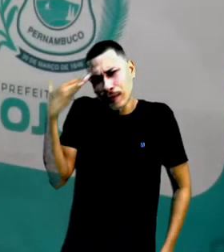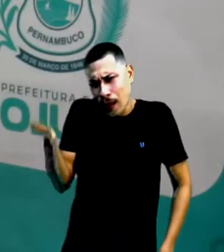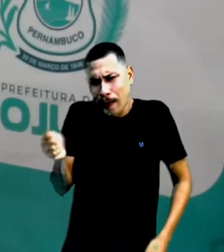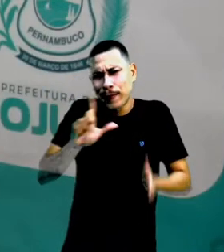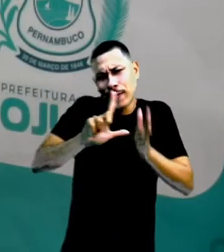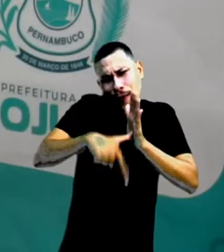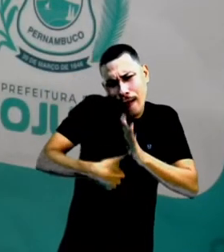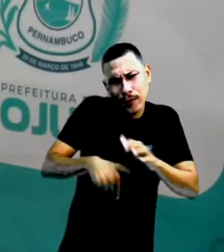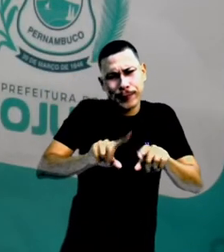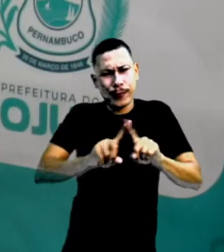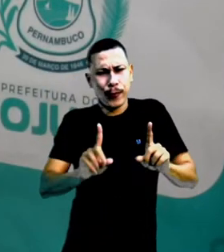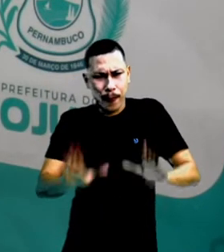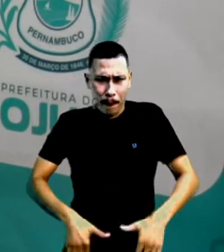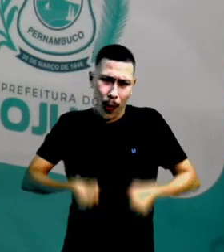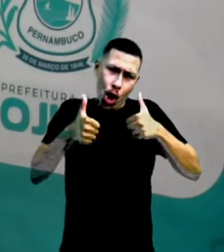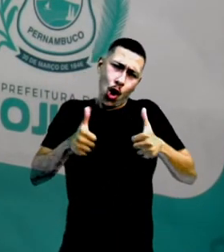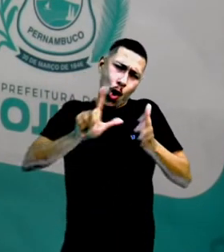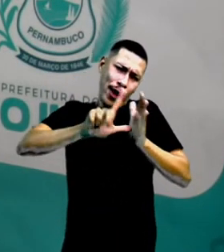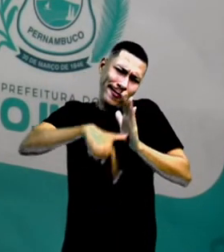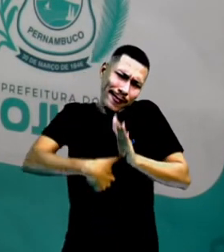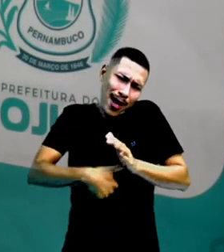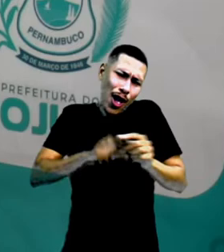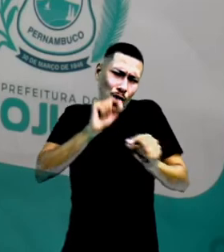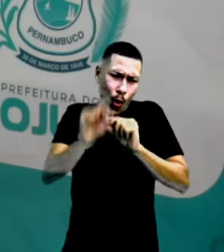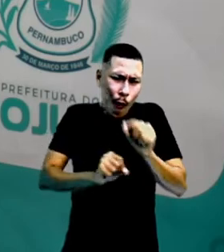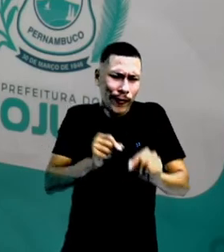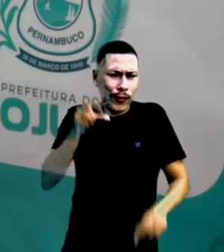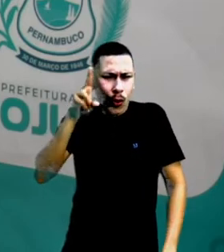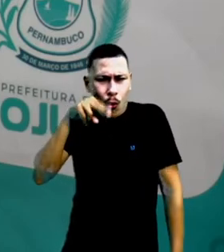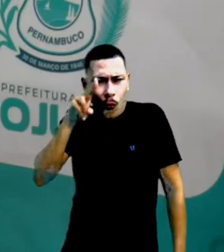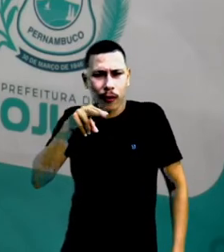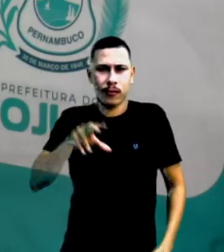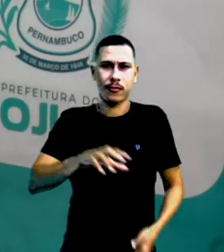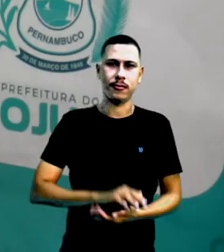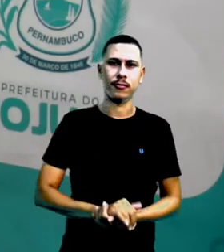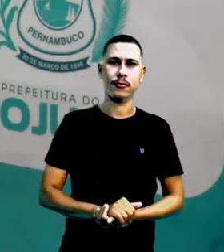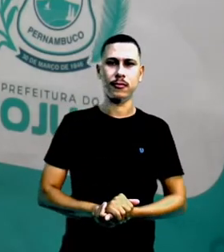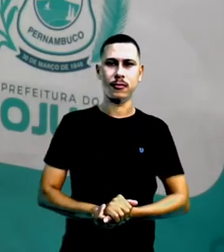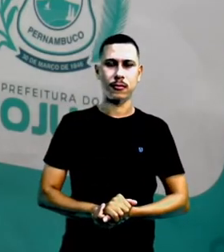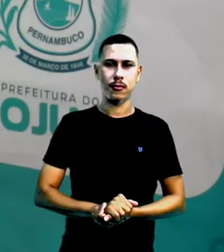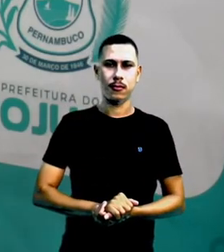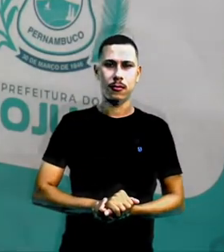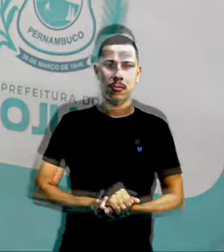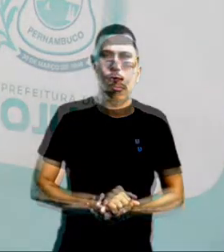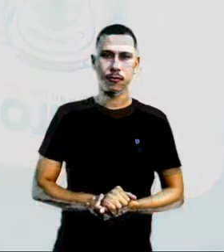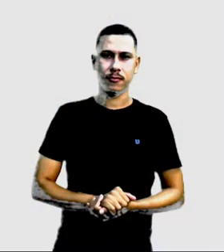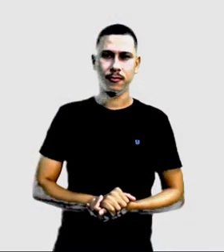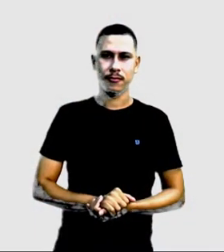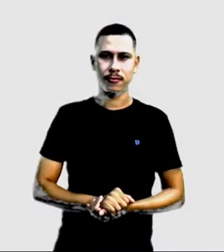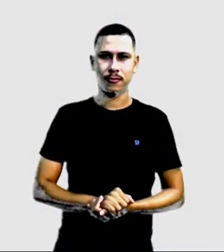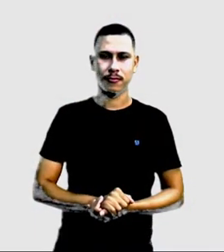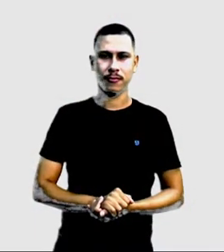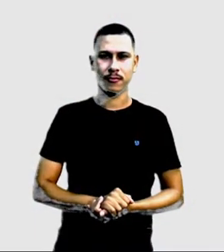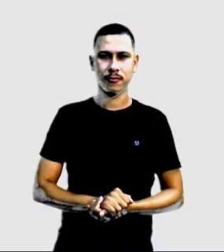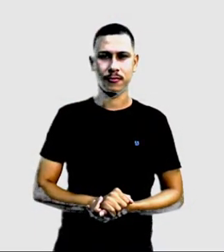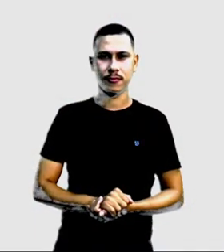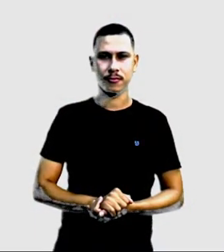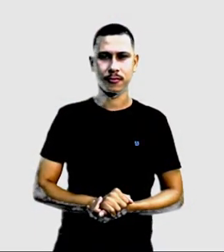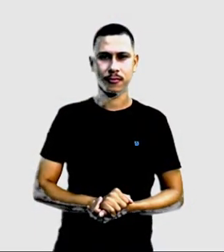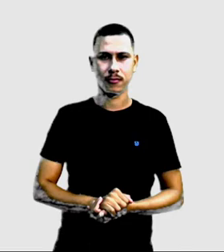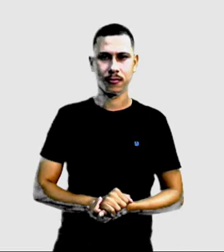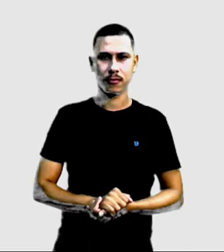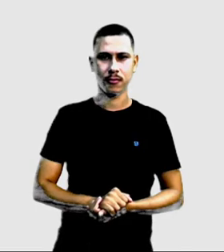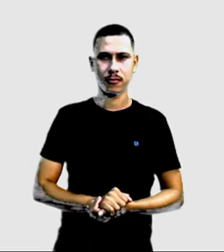mas é melhor atrasado do que nunca, né? Antes tarde do que nunca. Então, take your time, sem